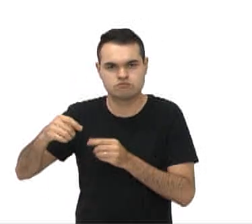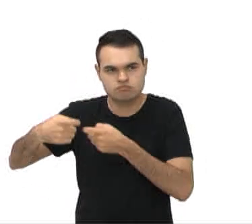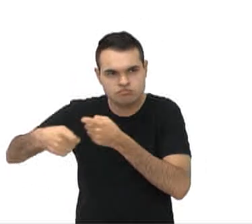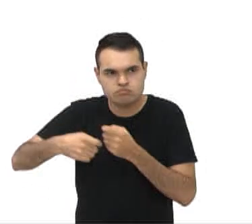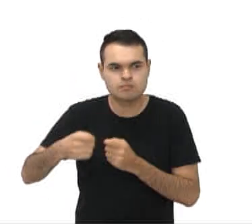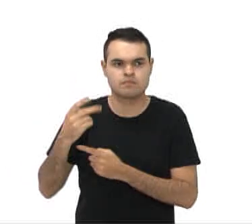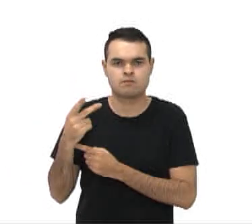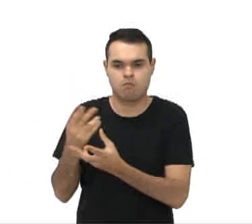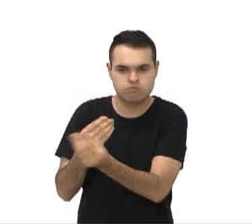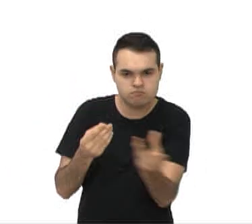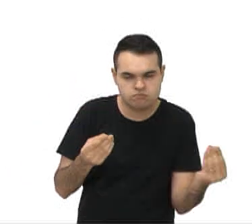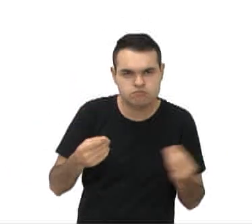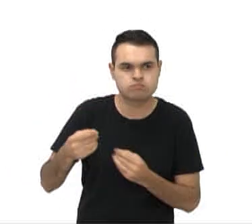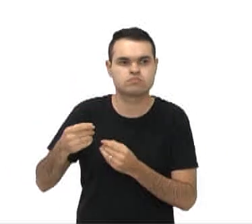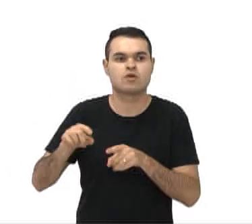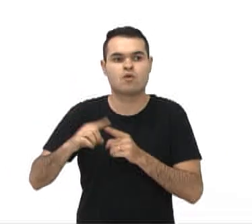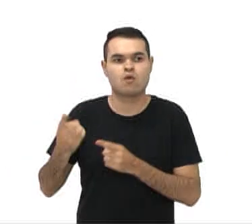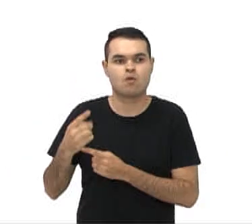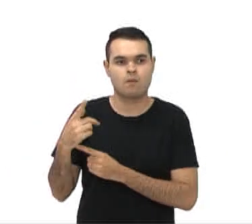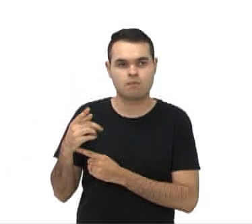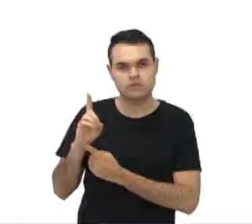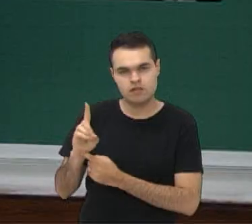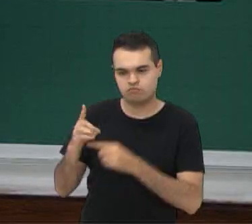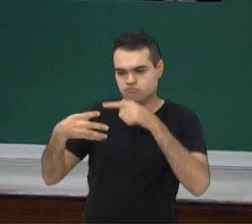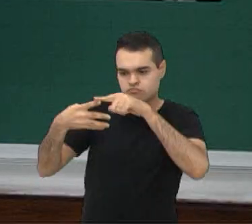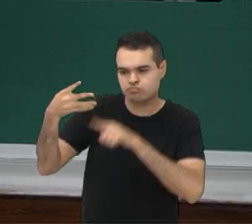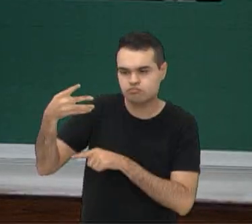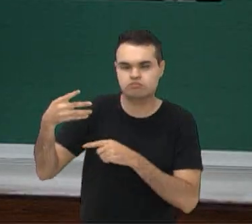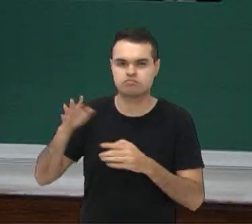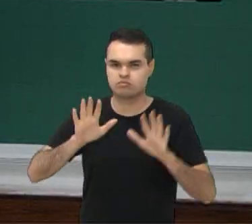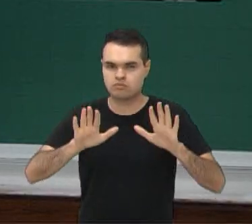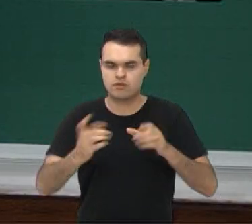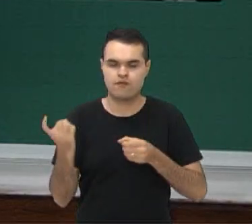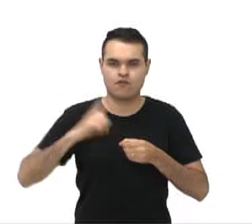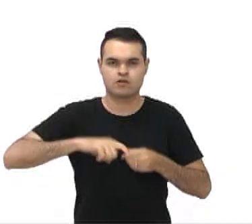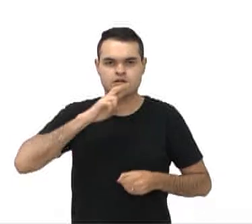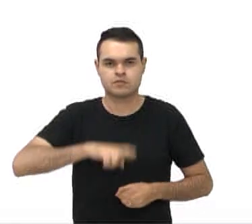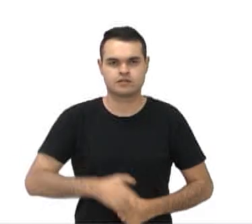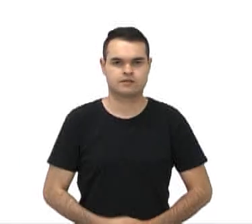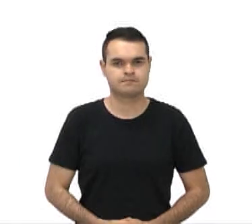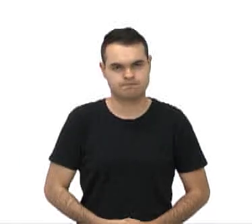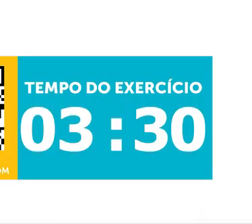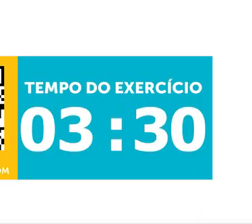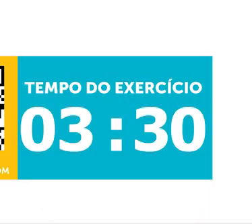C, poliginandria ou D, poliginia. Já retornamos com a resposta.